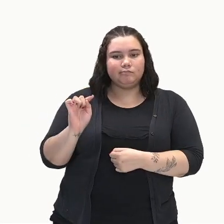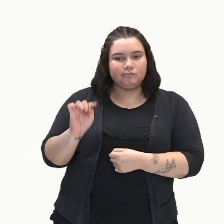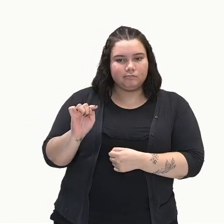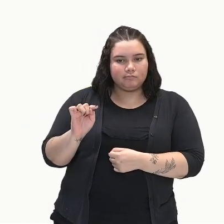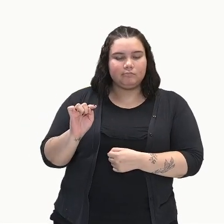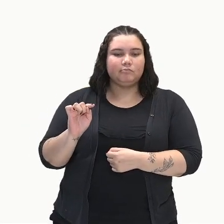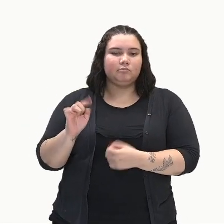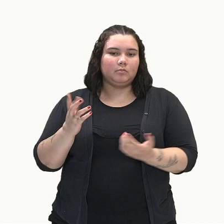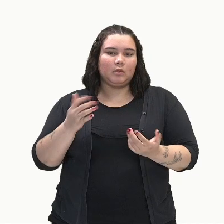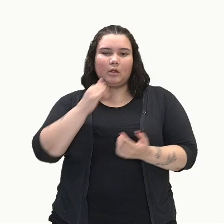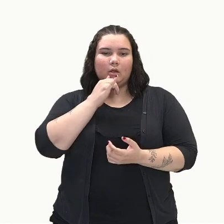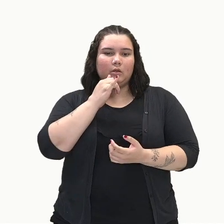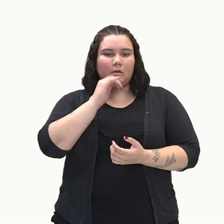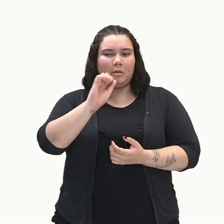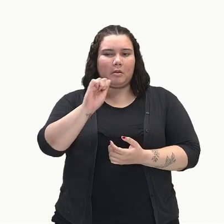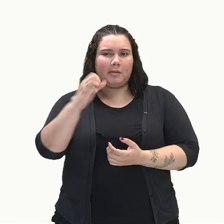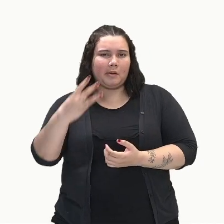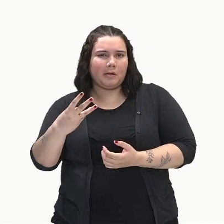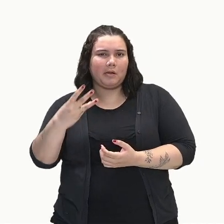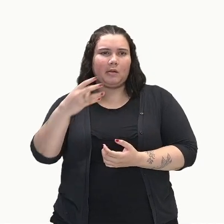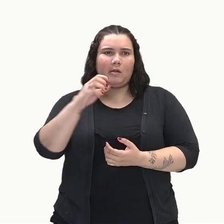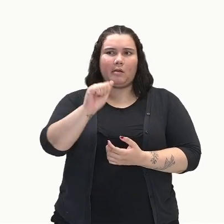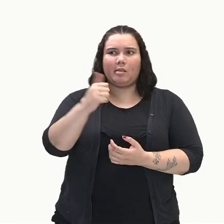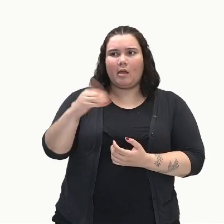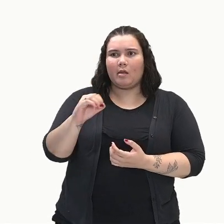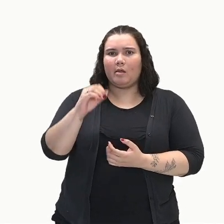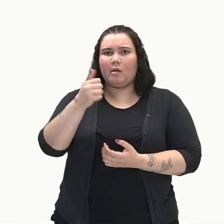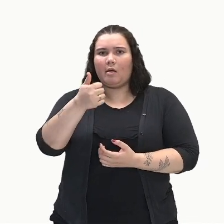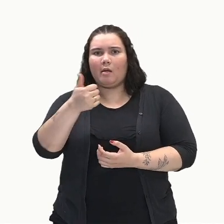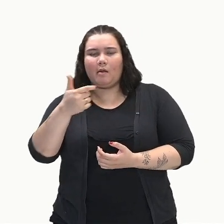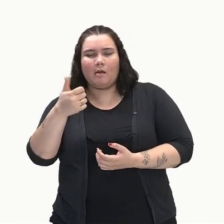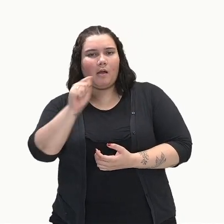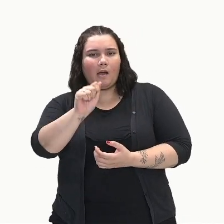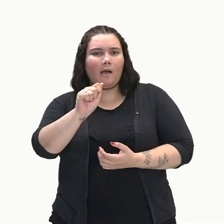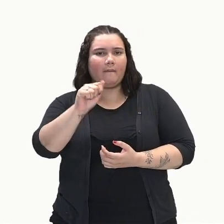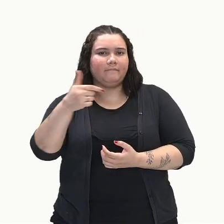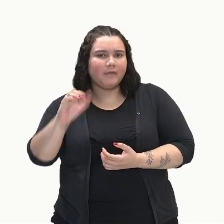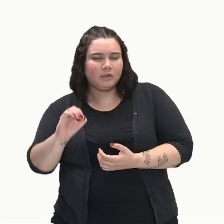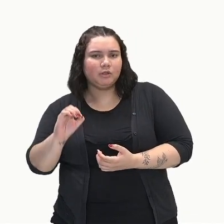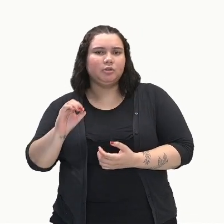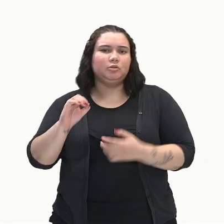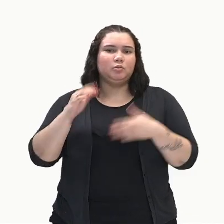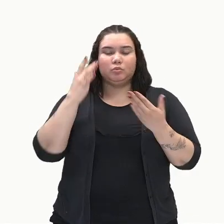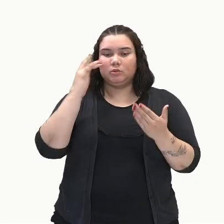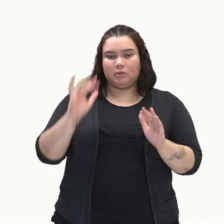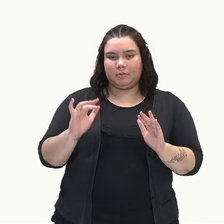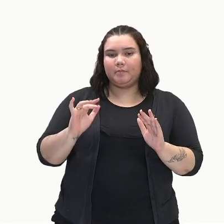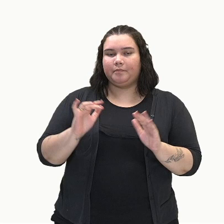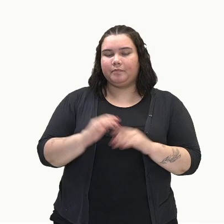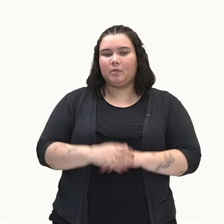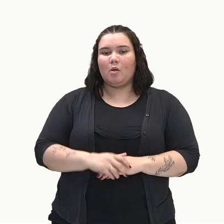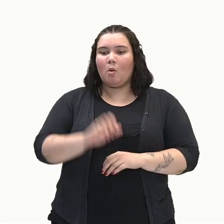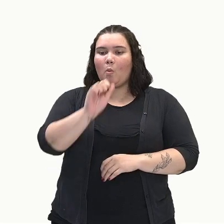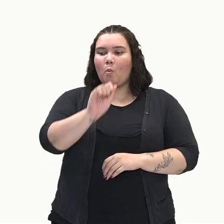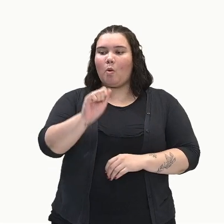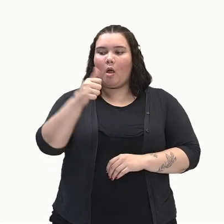o A10, o A20, sei lá, qualquer termo, ok? O A1 é o primeiro termo da minha